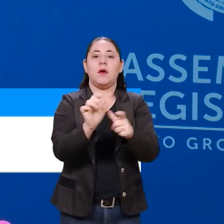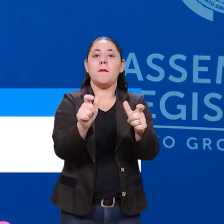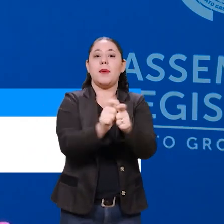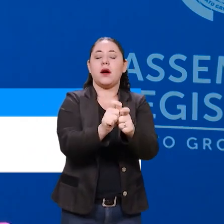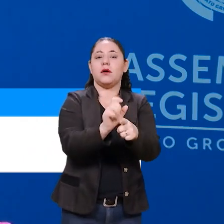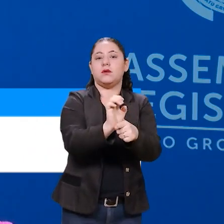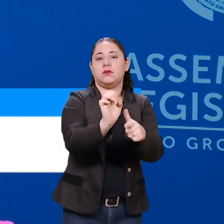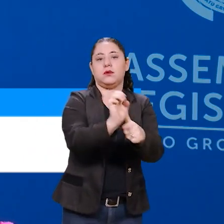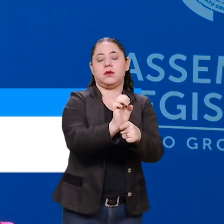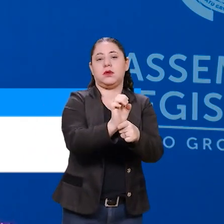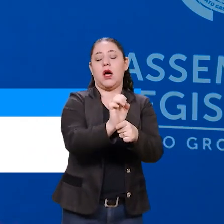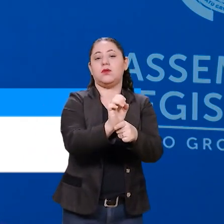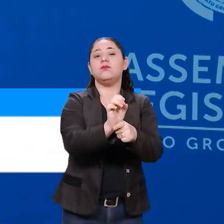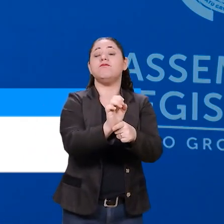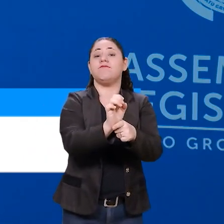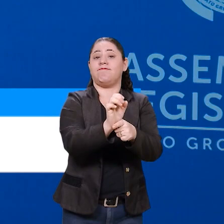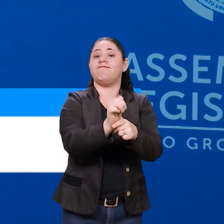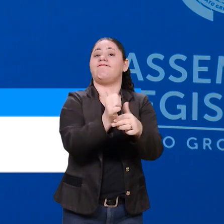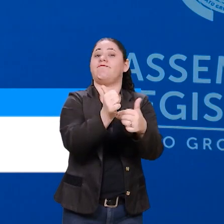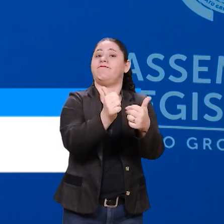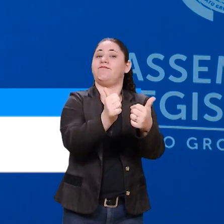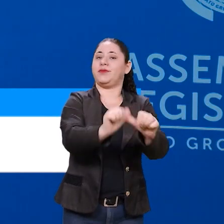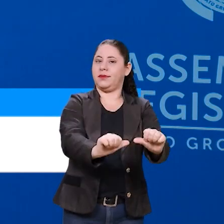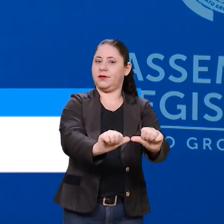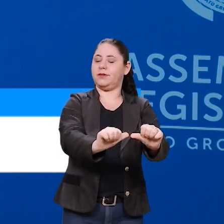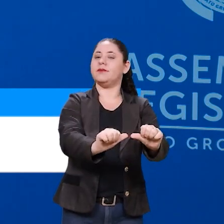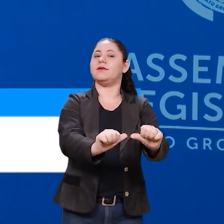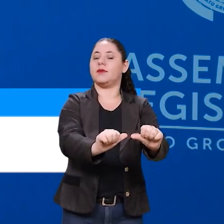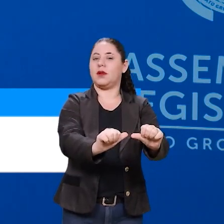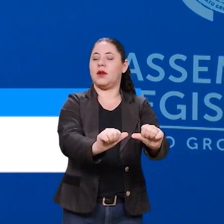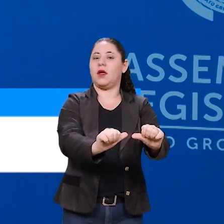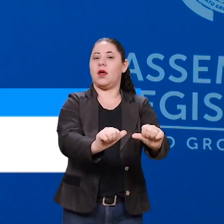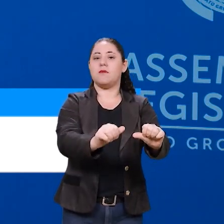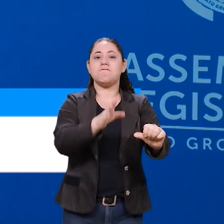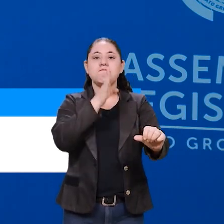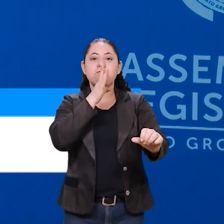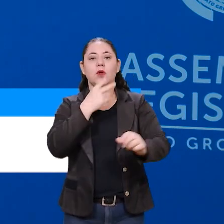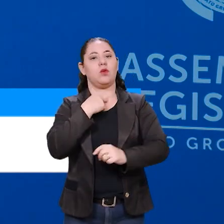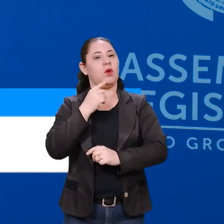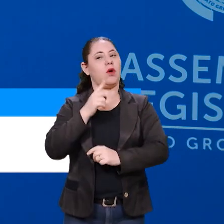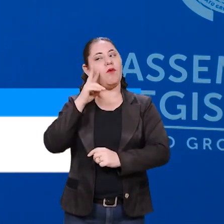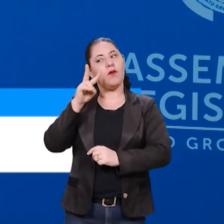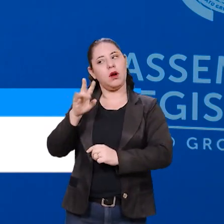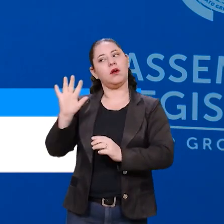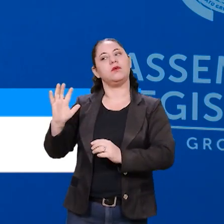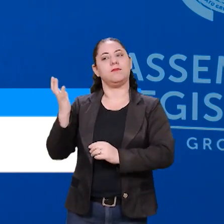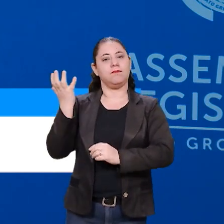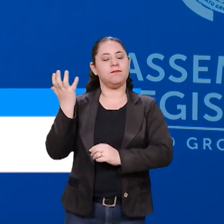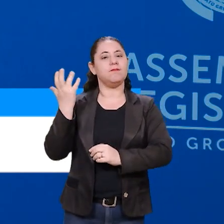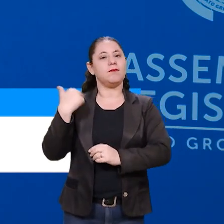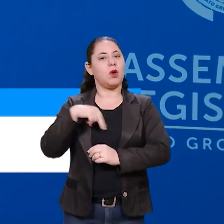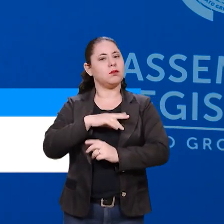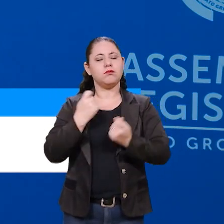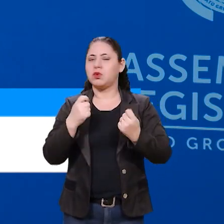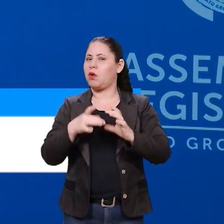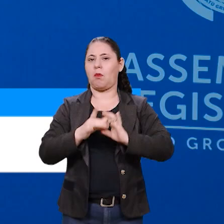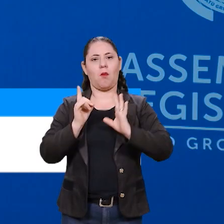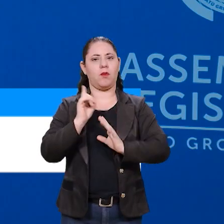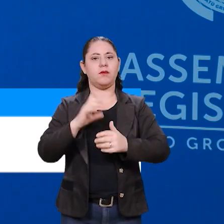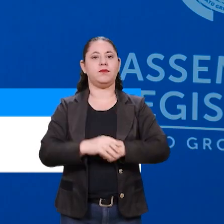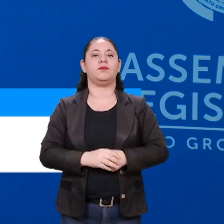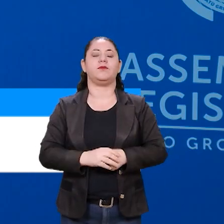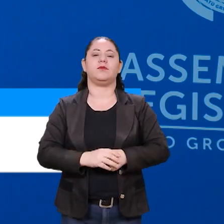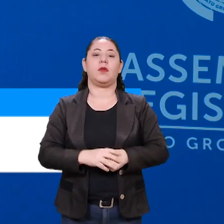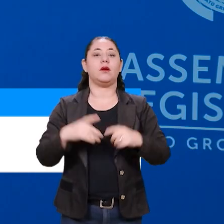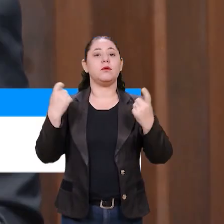os grandes estados. Os pequenos estados estão ferrados. Então, assim, nós não podemos ficar quietos. Nós estamos vendo isso acontecer